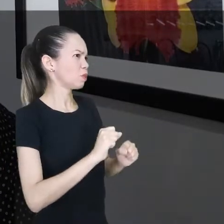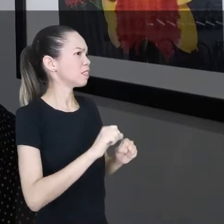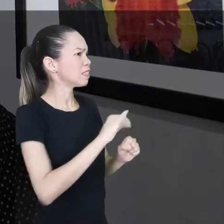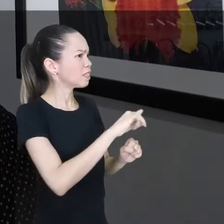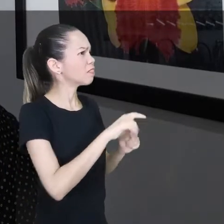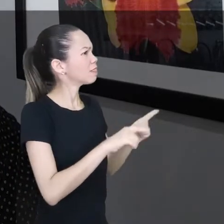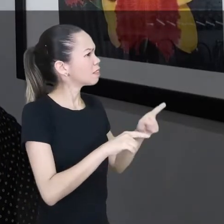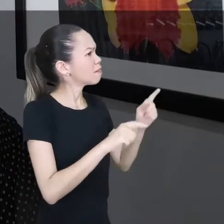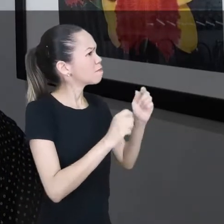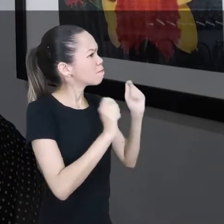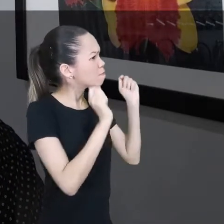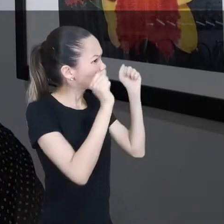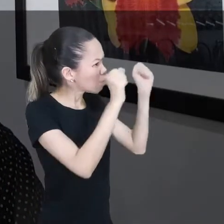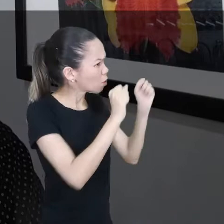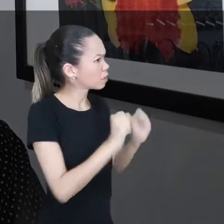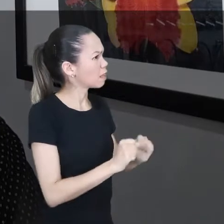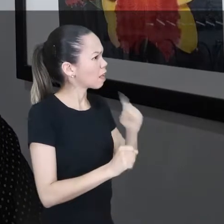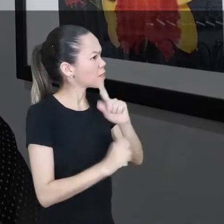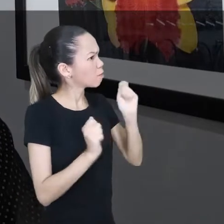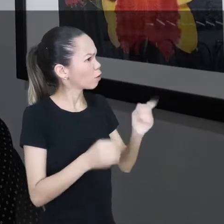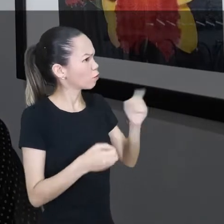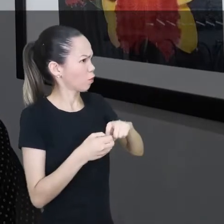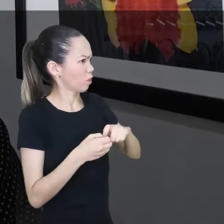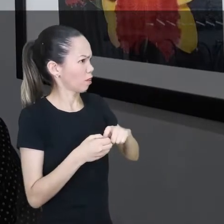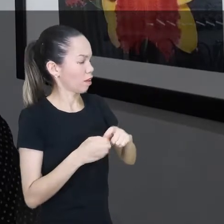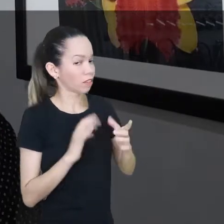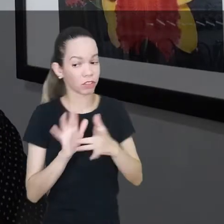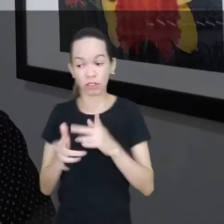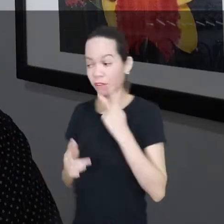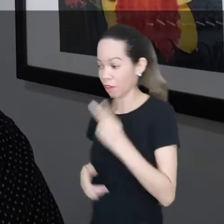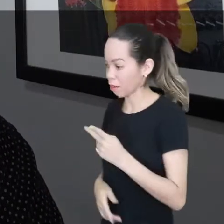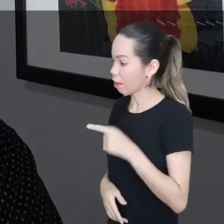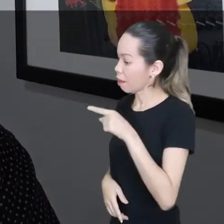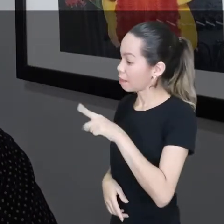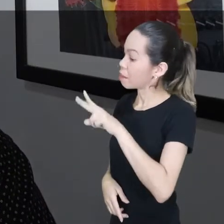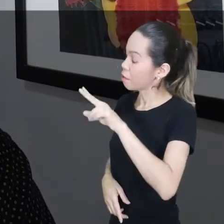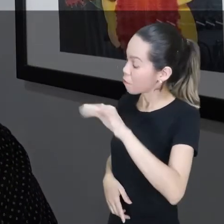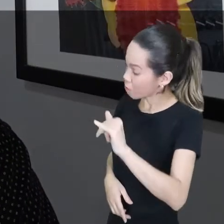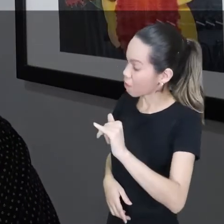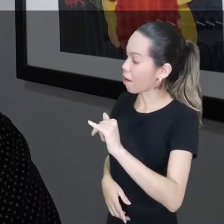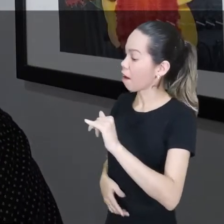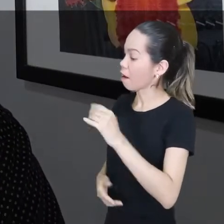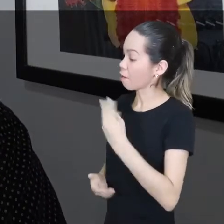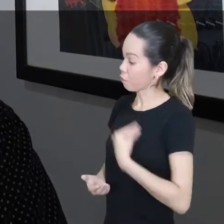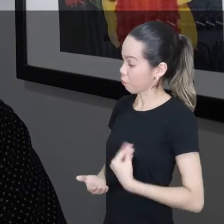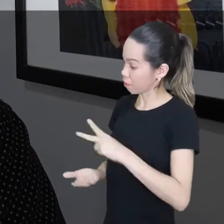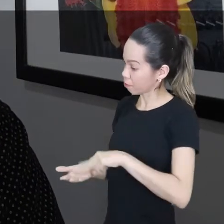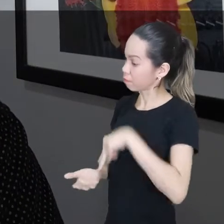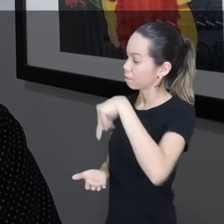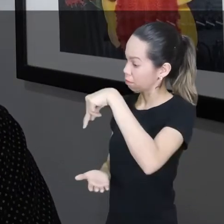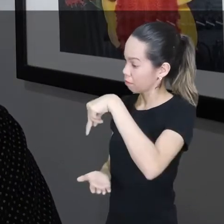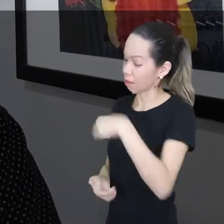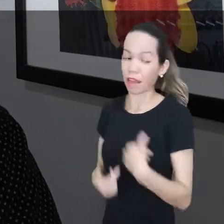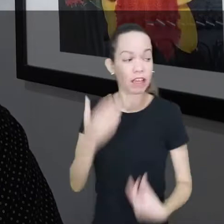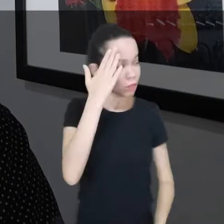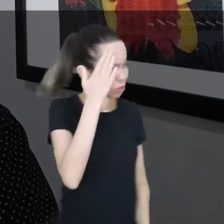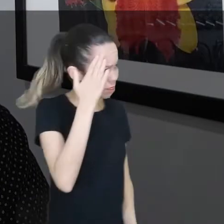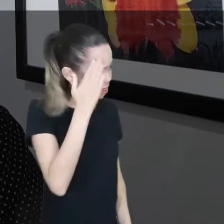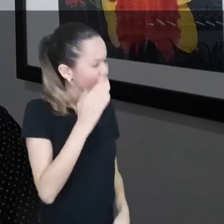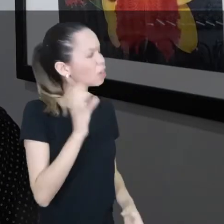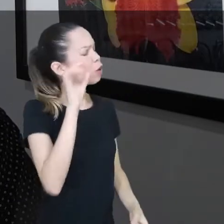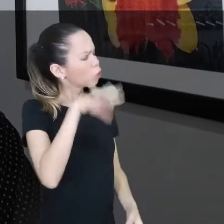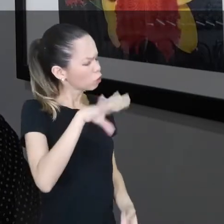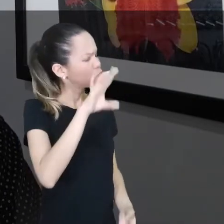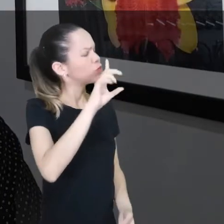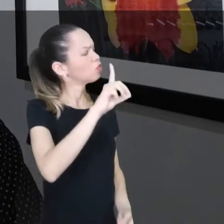vai ressuscitar. Marta respondeu: eu sei que ele vai ressuscitar na ressurreição no último dia. Disse-lhe Jesus: eu